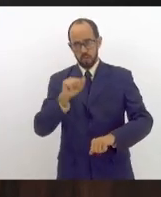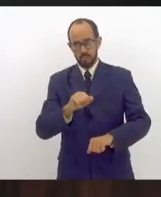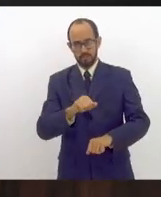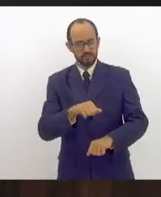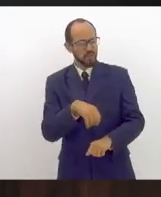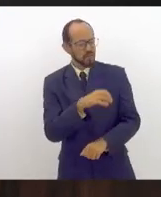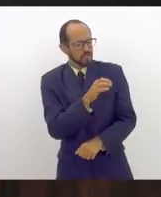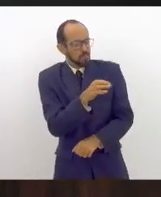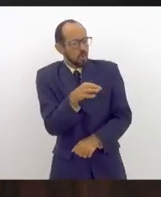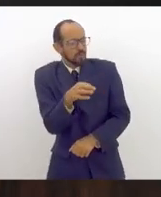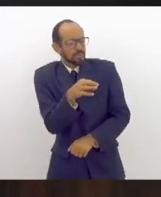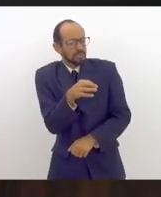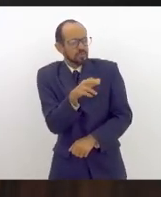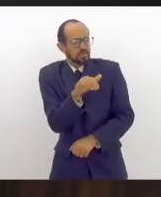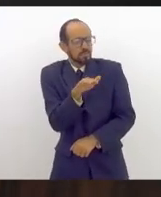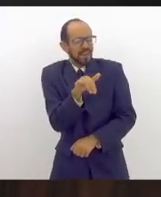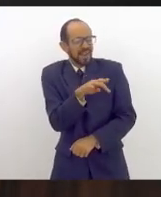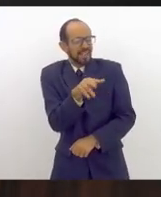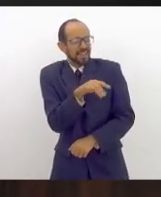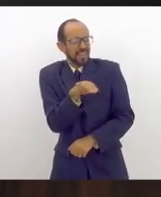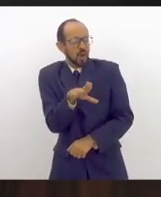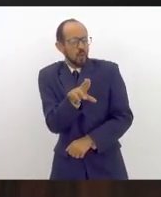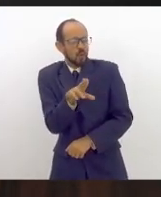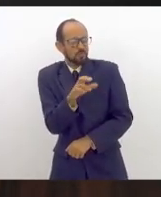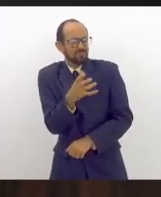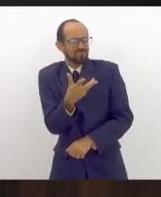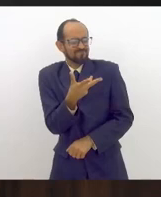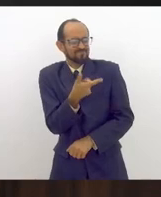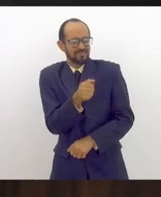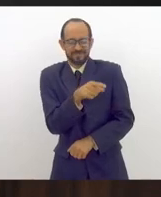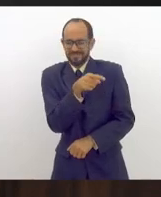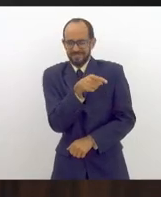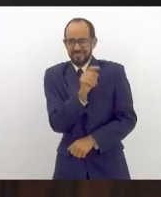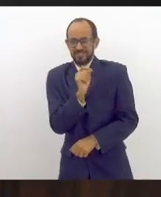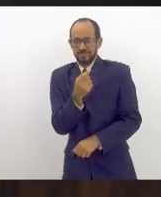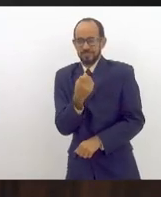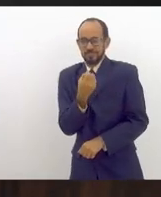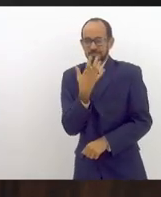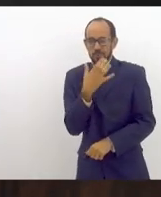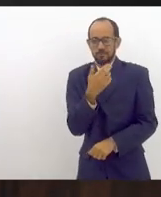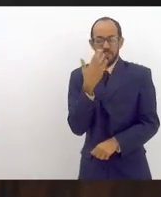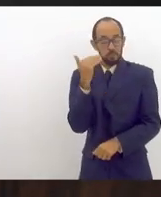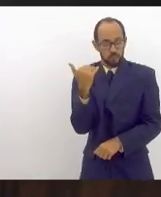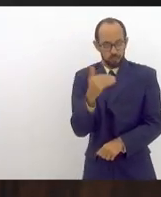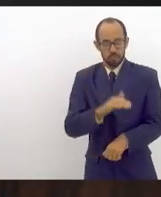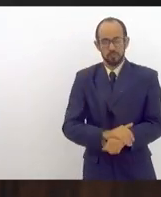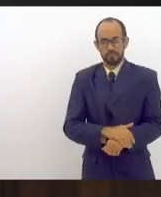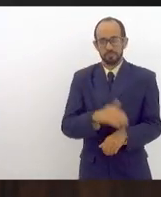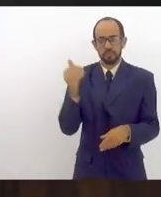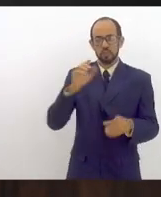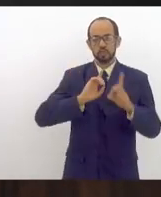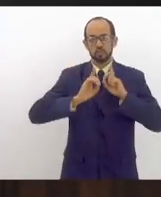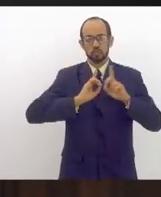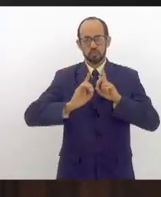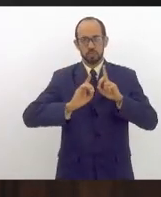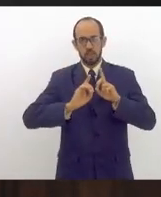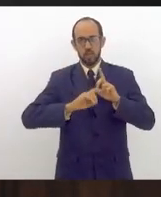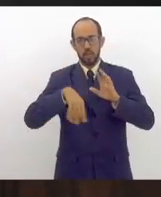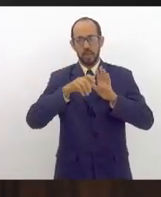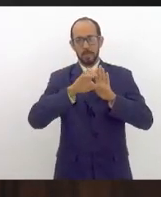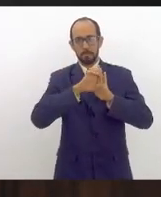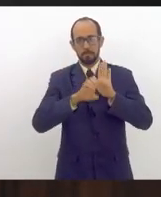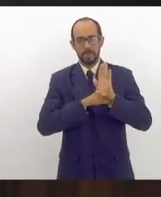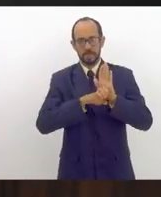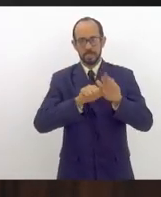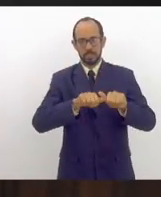bacalhau internacional. Em discussão, não havendo que queira discutir, encerra a discussão. Em votação, a emenda de redação. Os senhores que